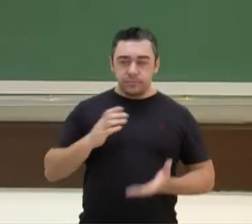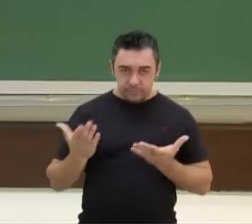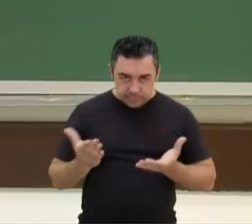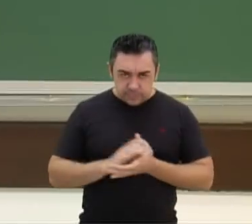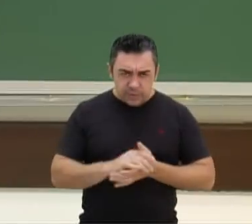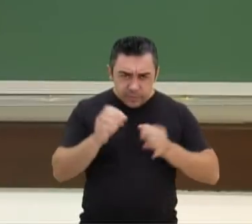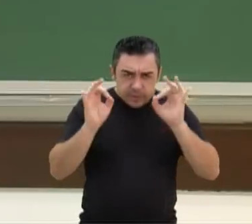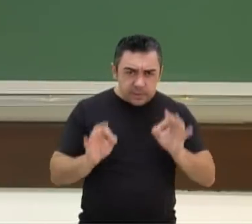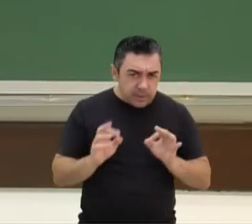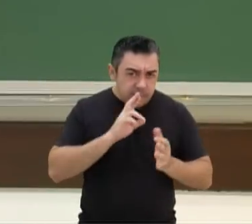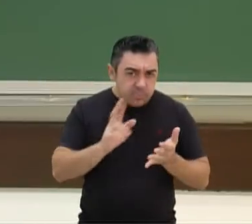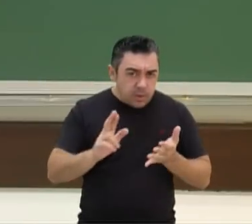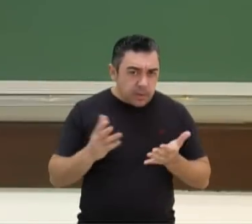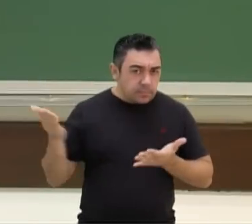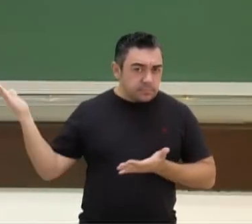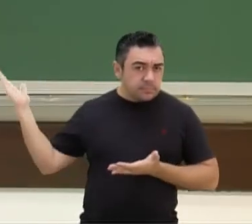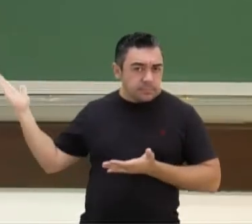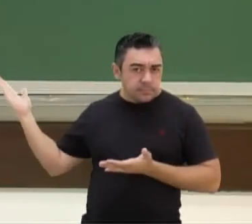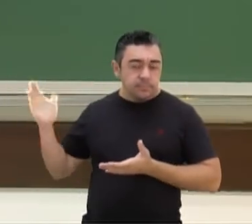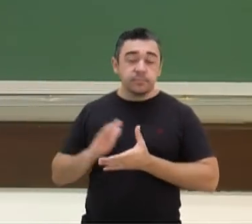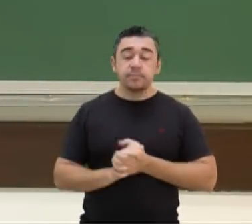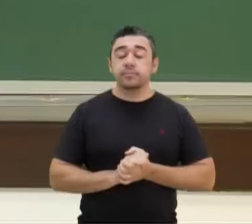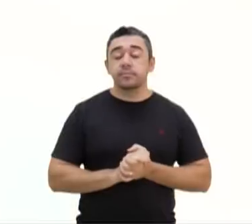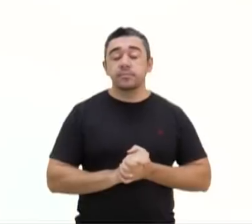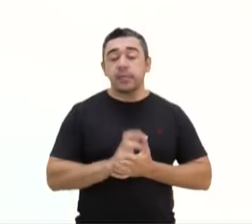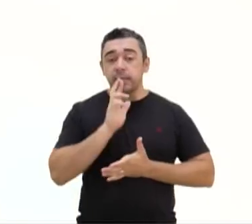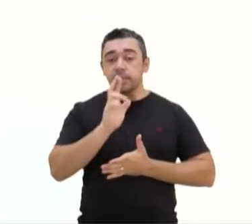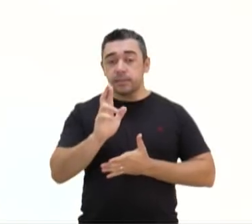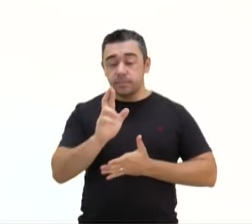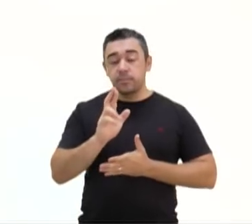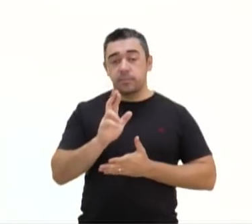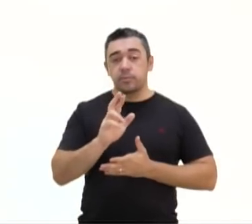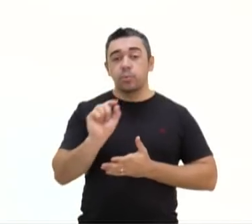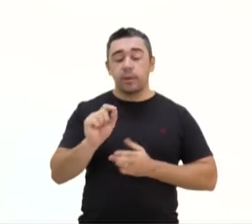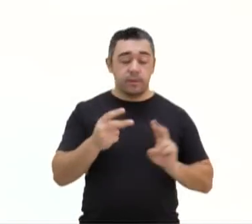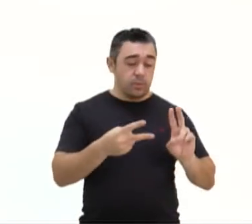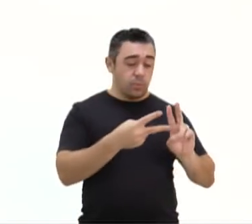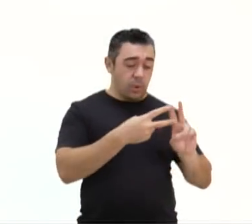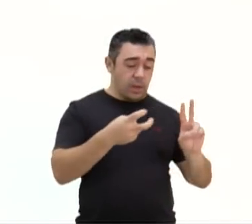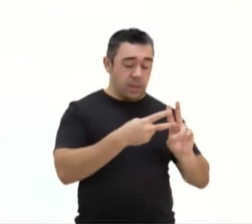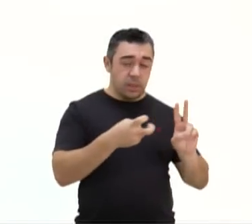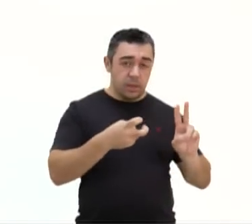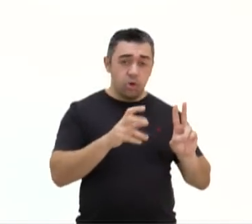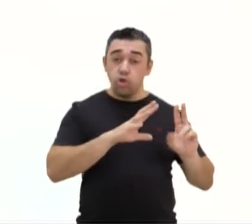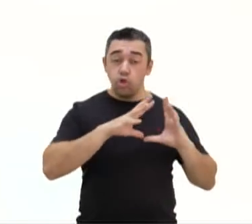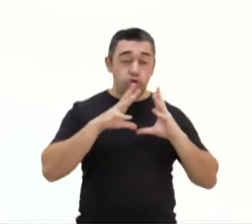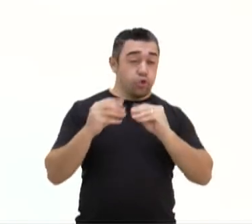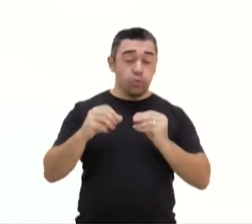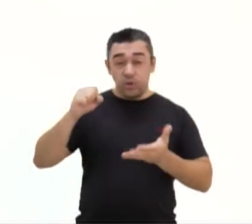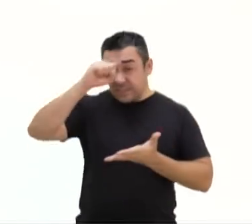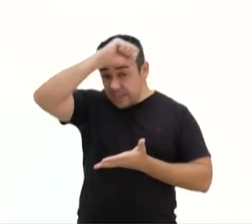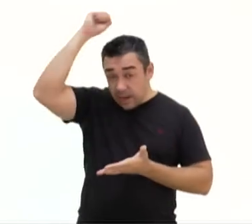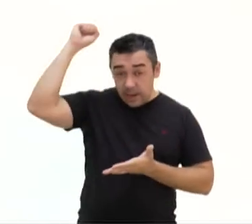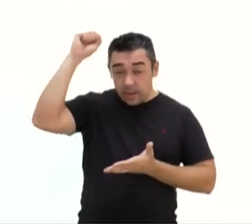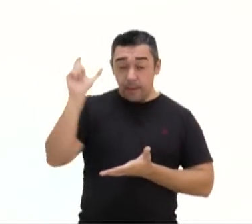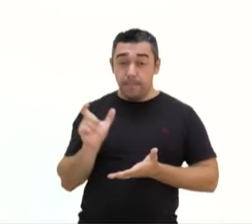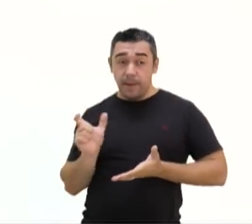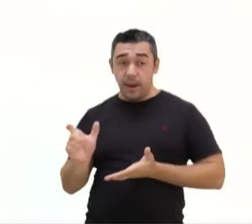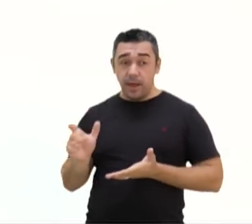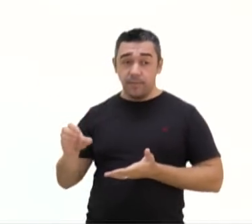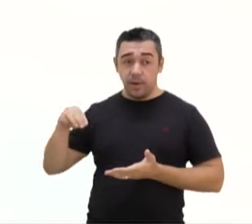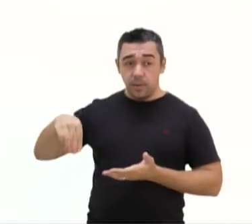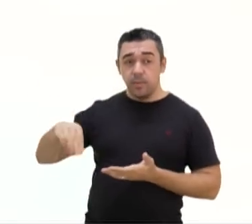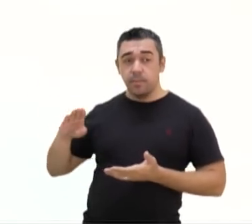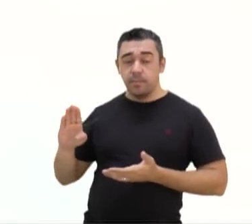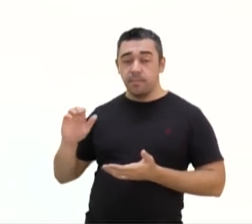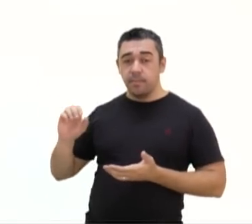que você acertou a resposta? Vamos lá. Então, na religiosidade guarani, tudo é considerado sagrado. E o termo Umbaraiu